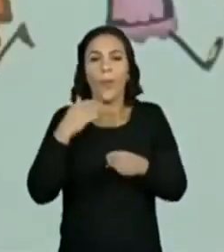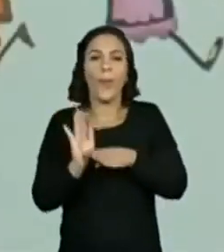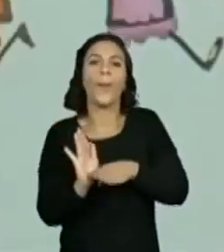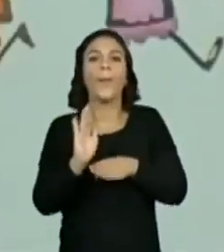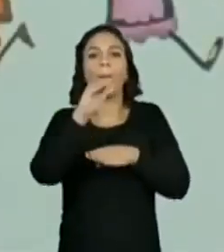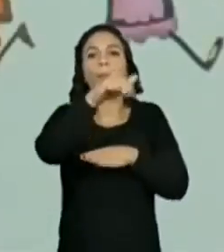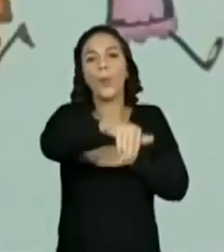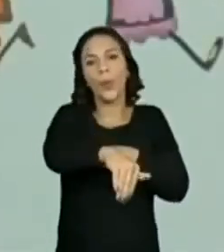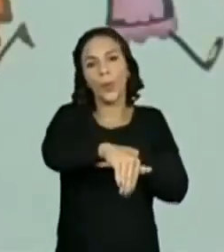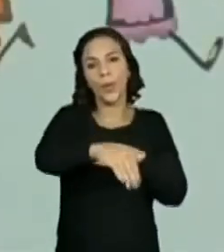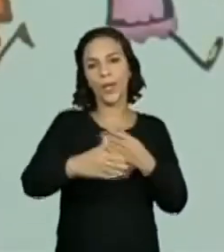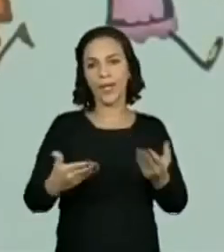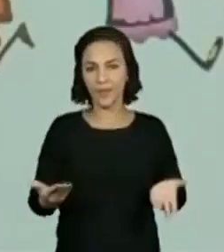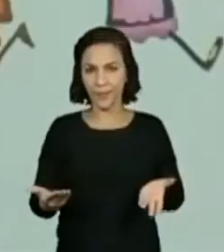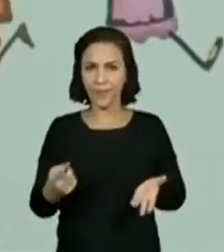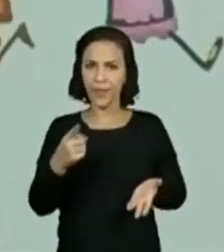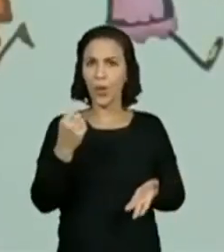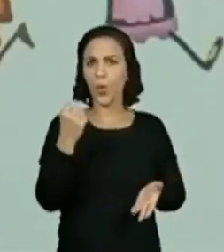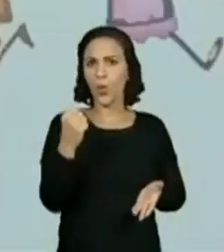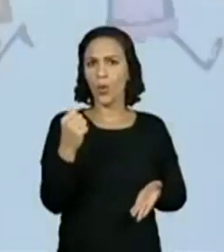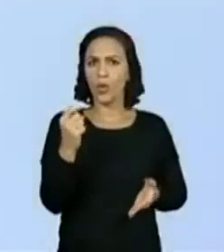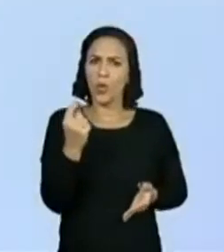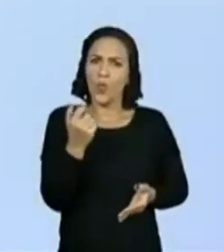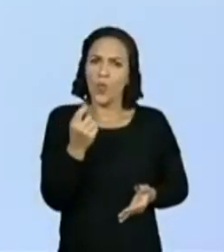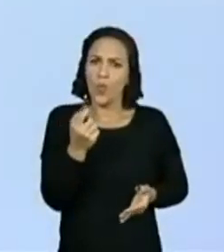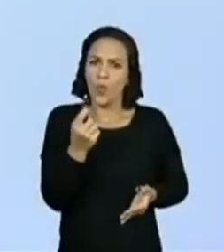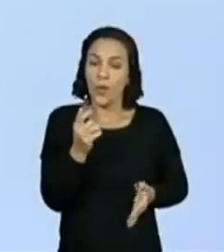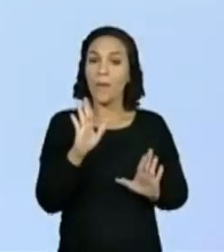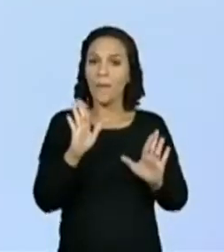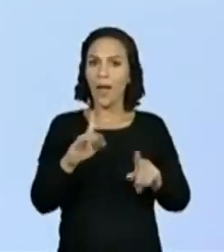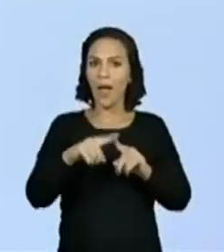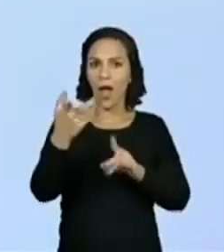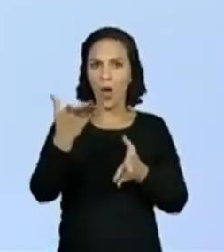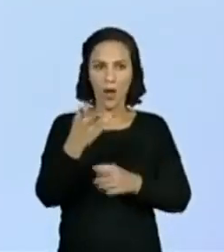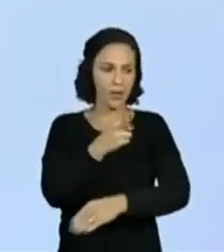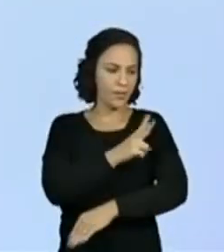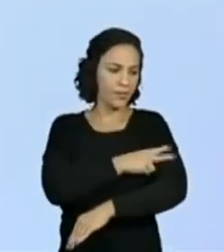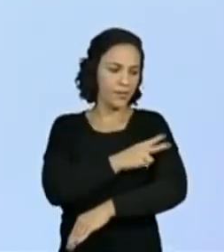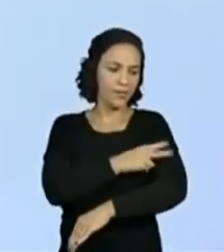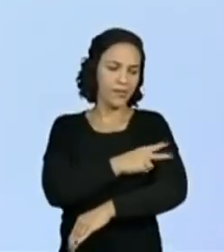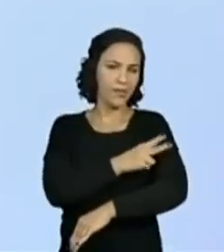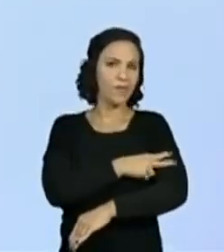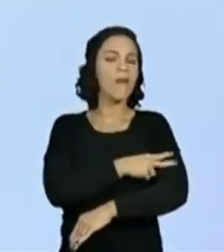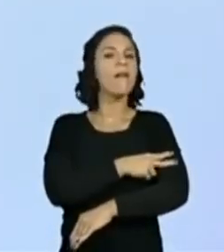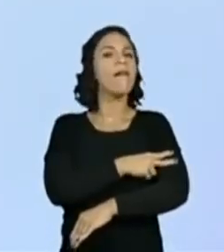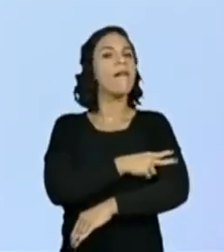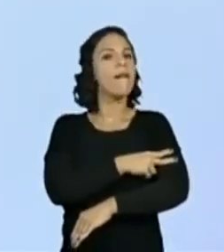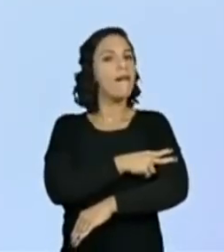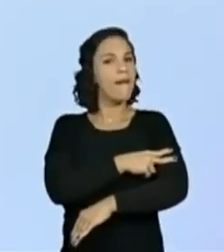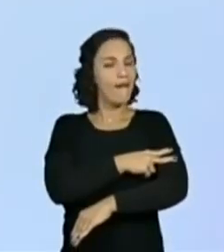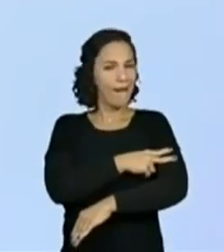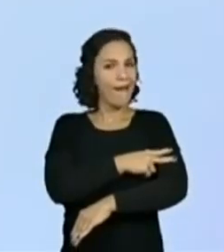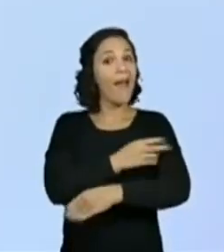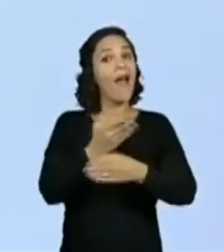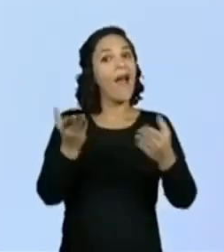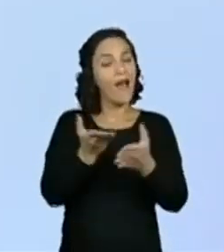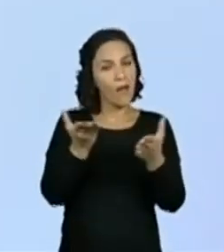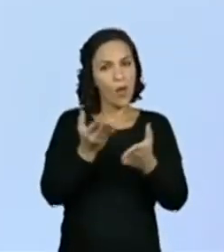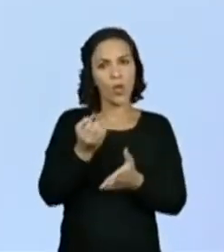o número 8 é uma quantidade pequena, mas agora que eles já estão no segundo ano, como nós falamos no início da